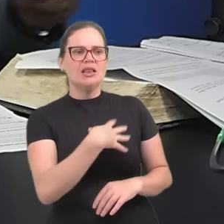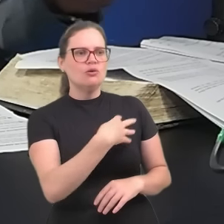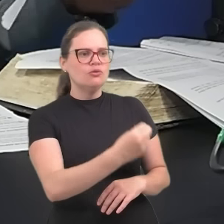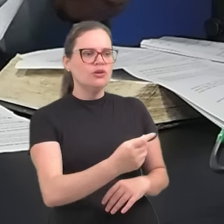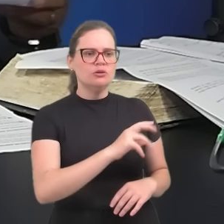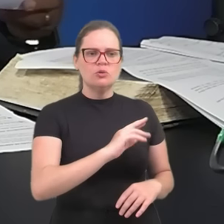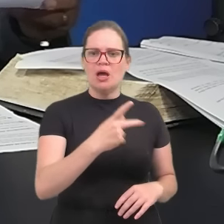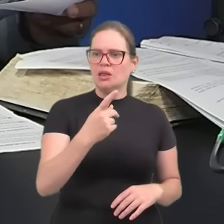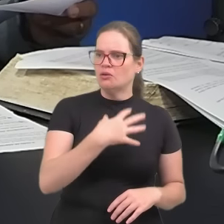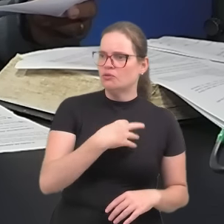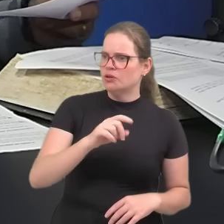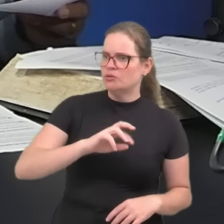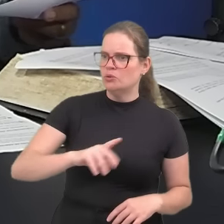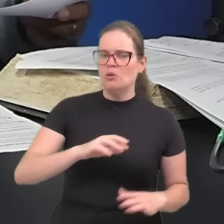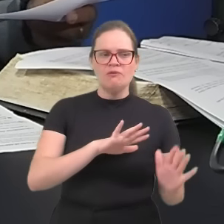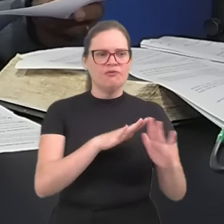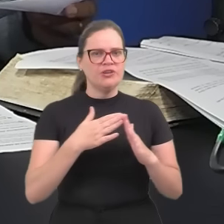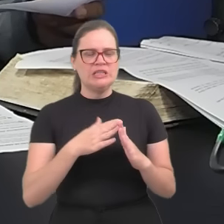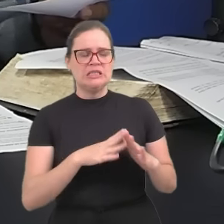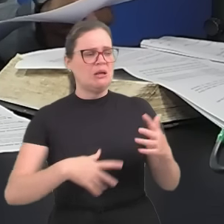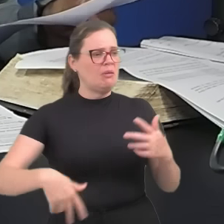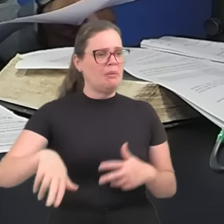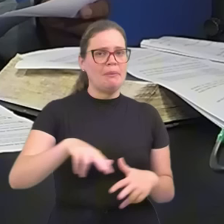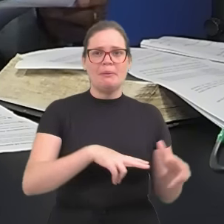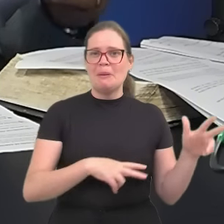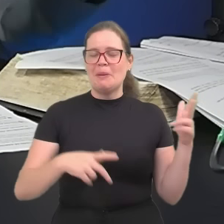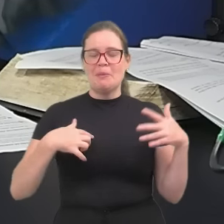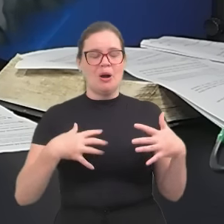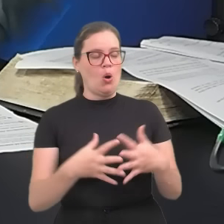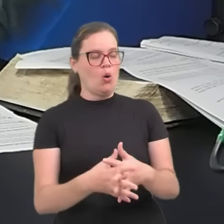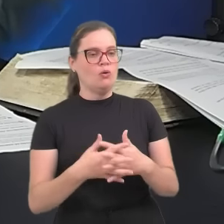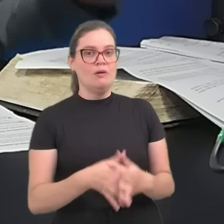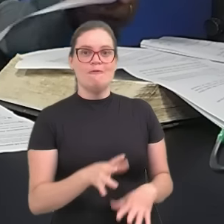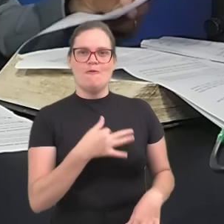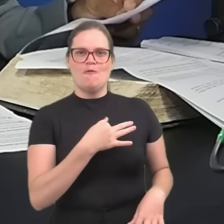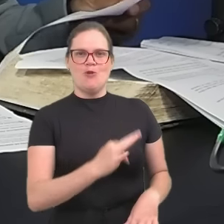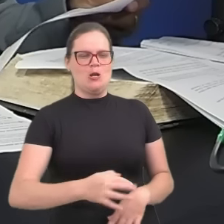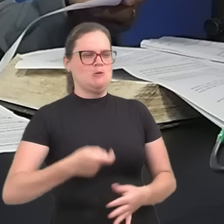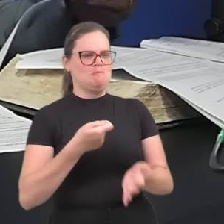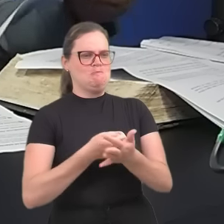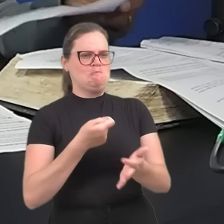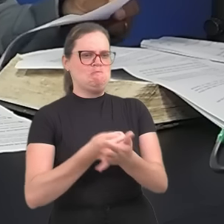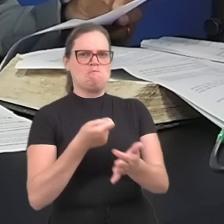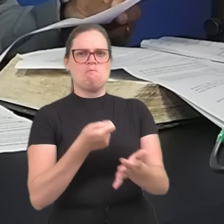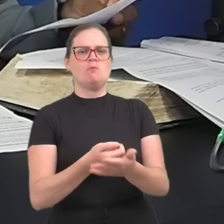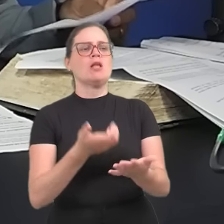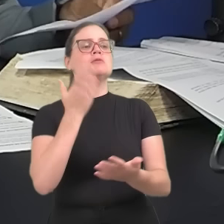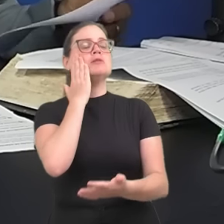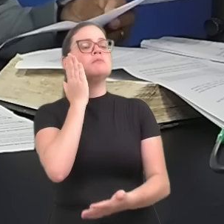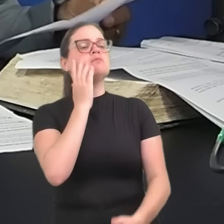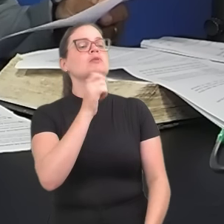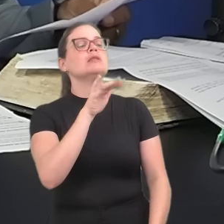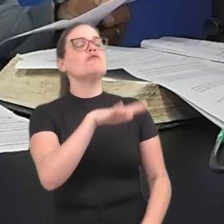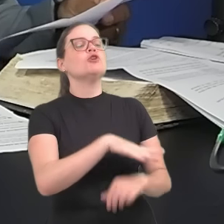vizinho, todo mundo confuso, aquela correria para lá e para cá, e os fariseus em cima,